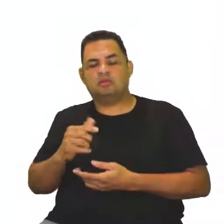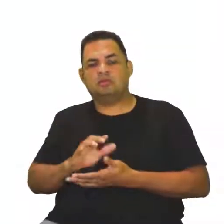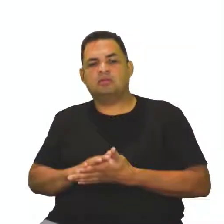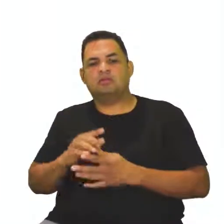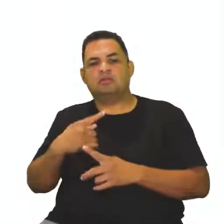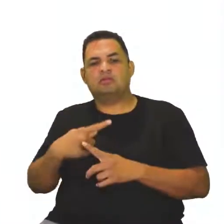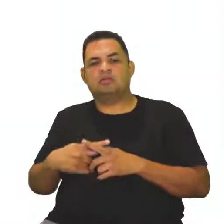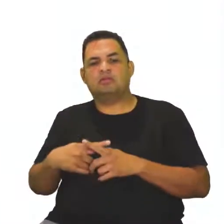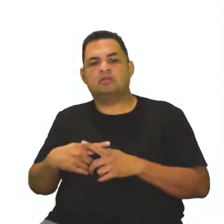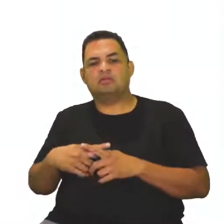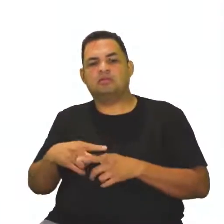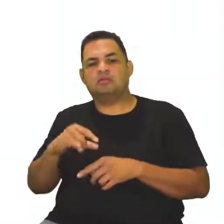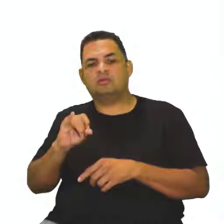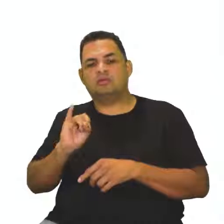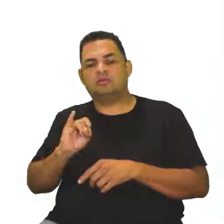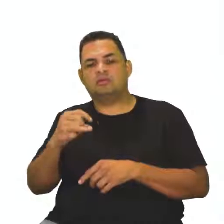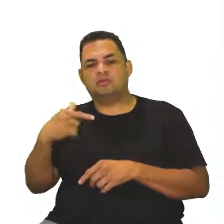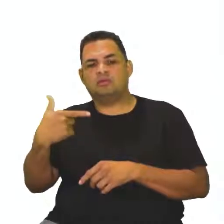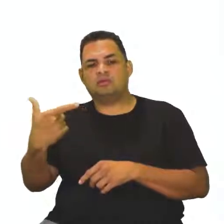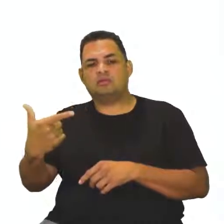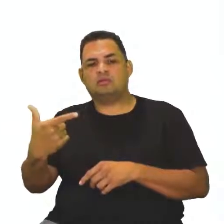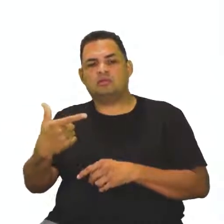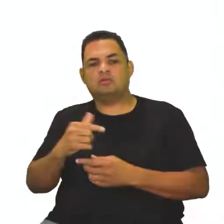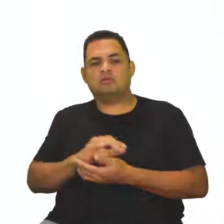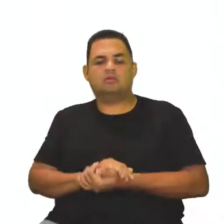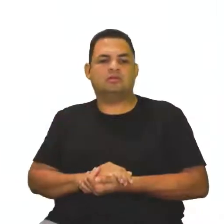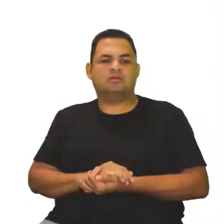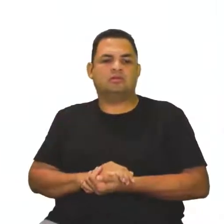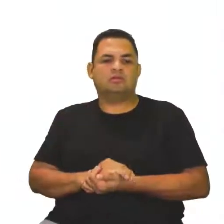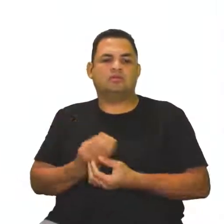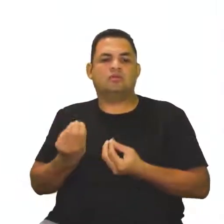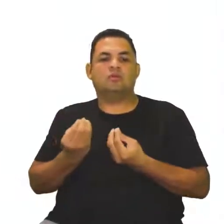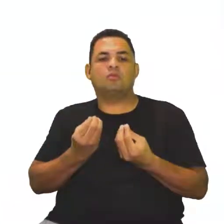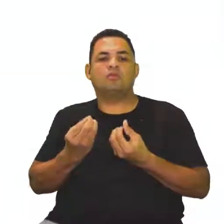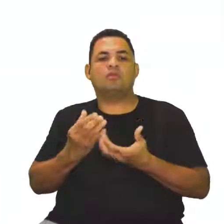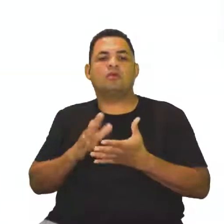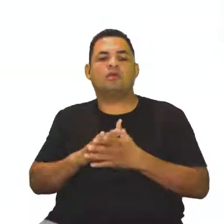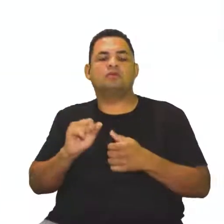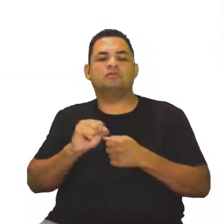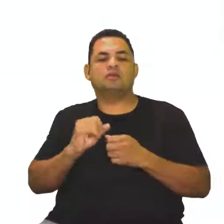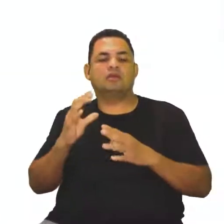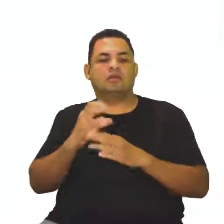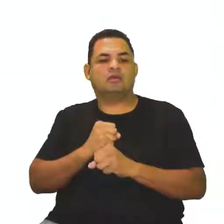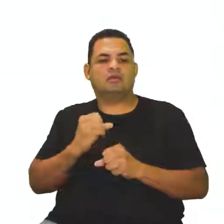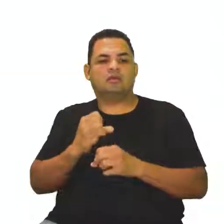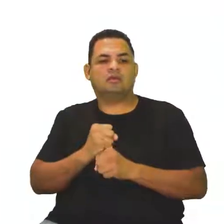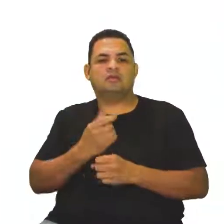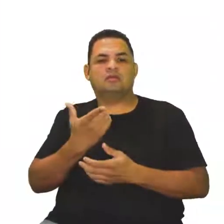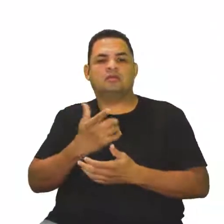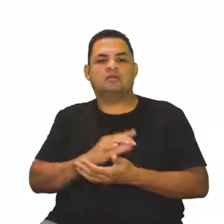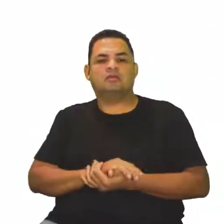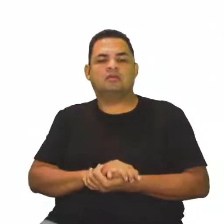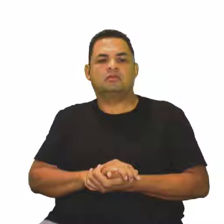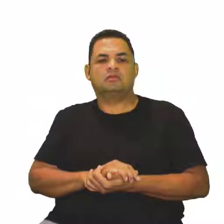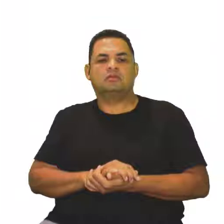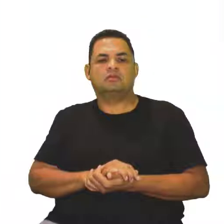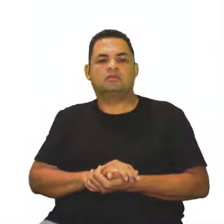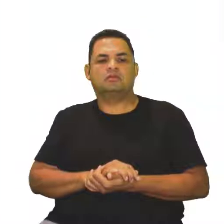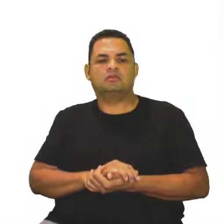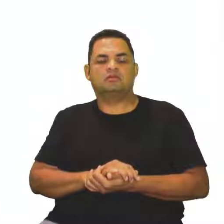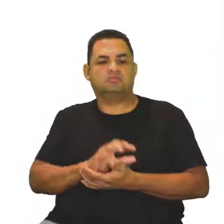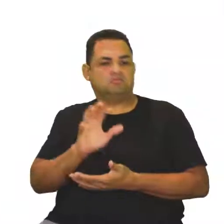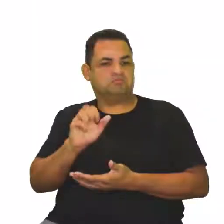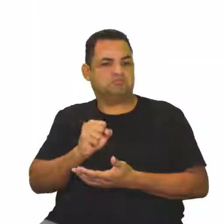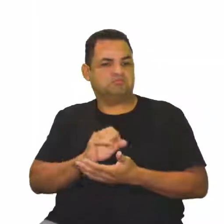22, e aqui a gente pode calcular a corrente. Como é que faz para calcular essa corrente? É só você pegar aqui,